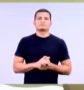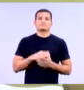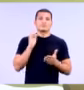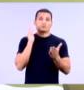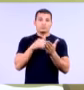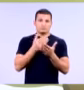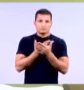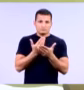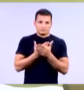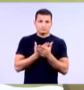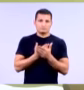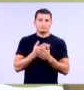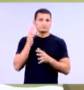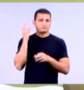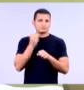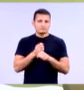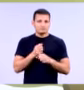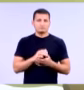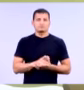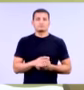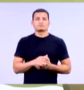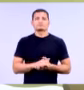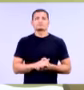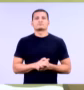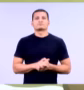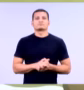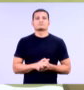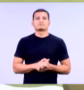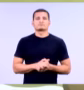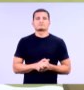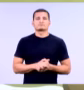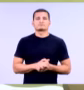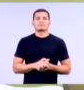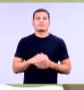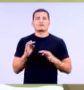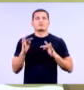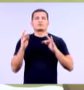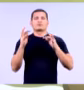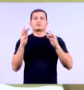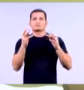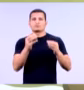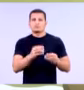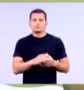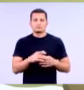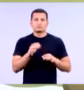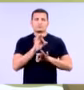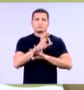nenhum erro de crase. E a todos desejar uma excelente